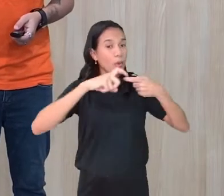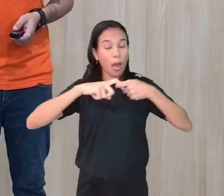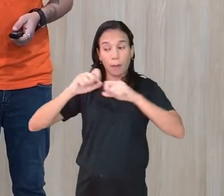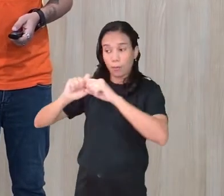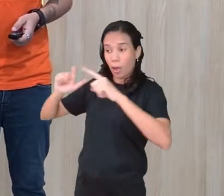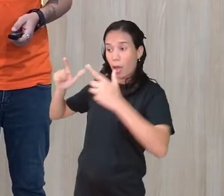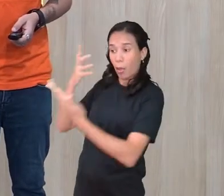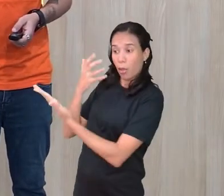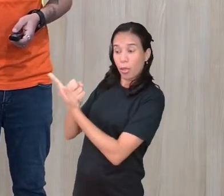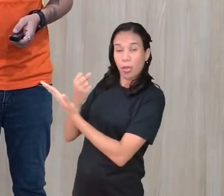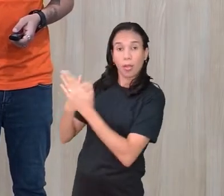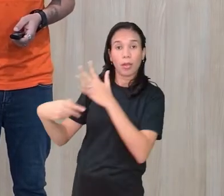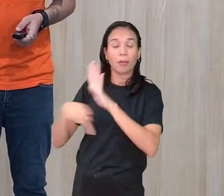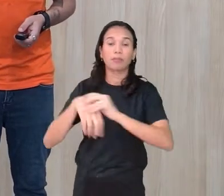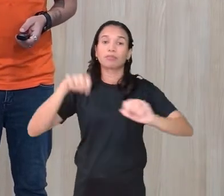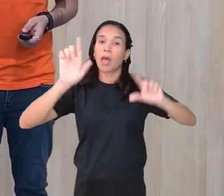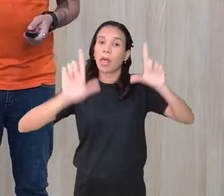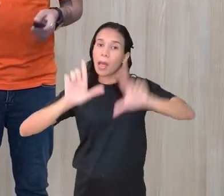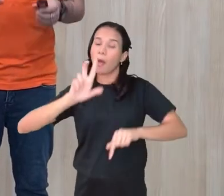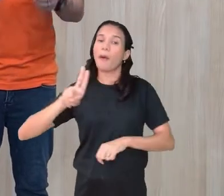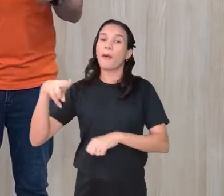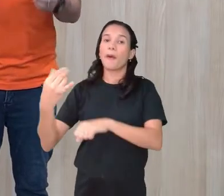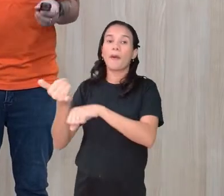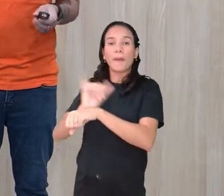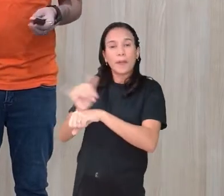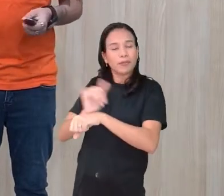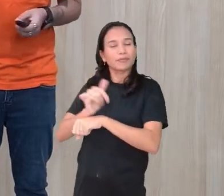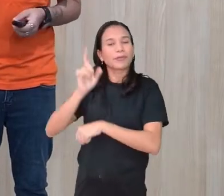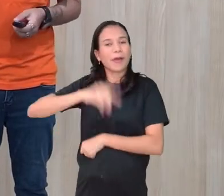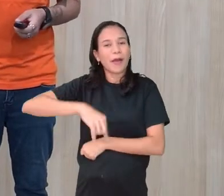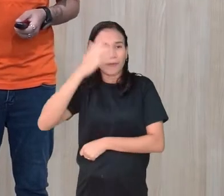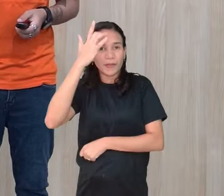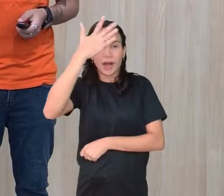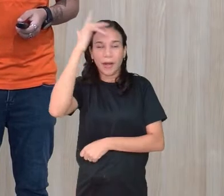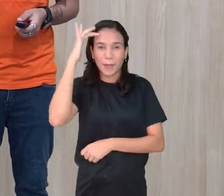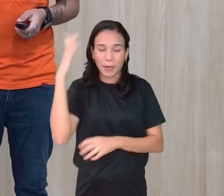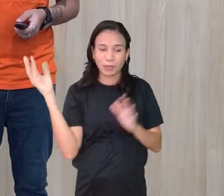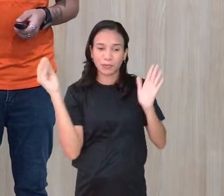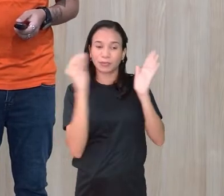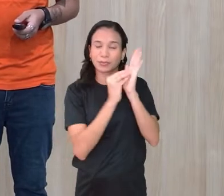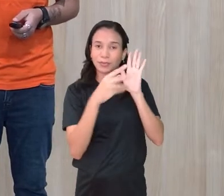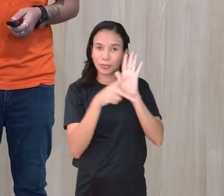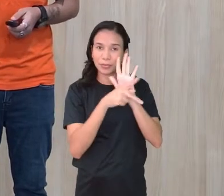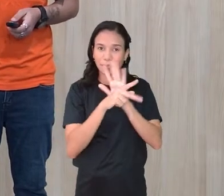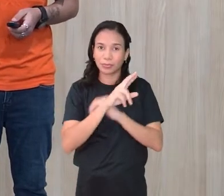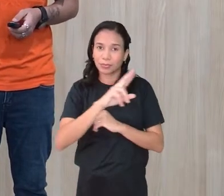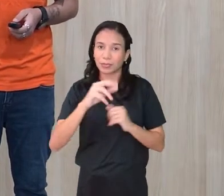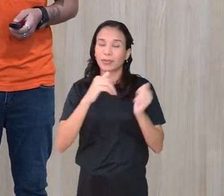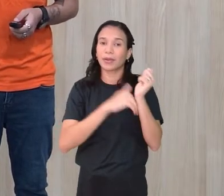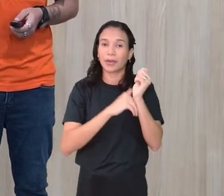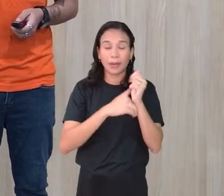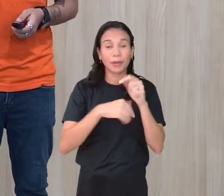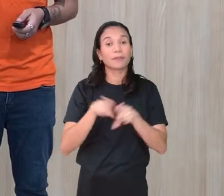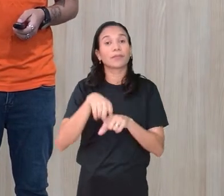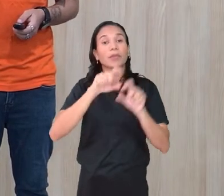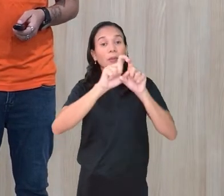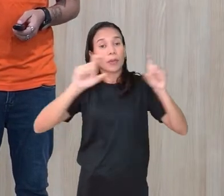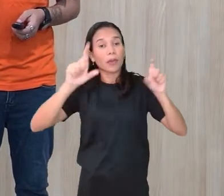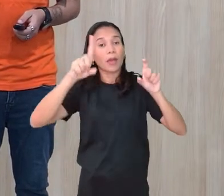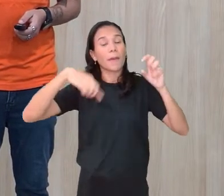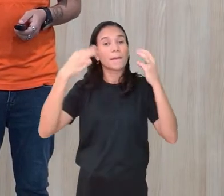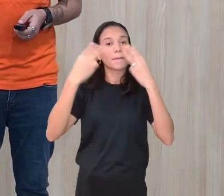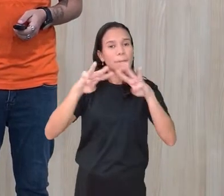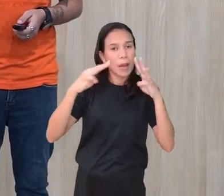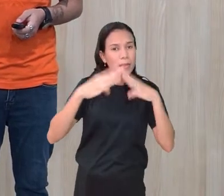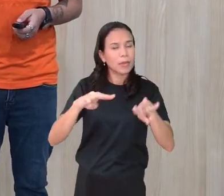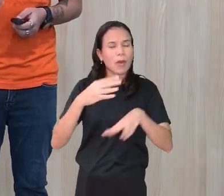pelo nosso canal no YouTube. Entra aí, é super fácil de você colocar o seu login, sua senha. Seu login é a matrícula. Se tu não sabe